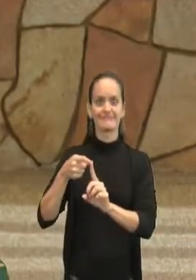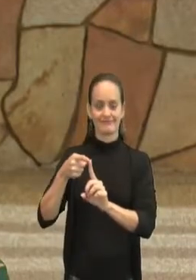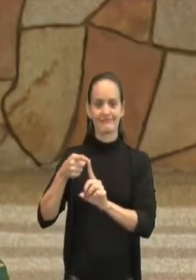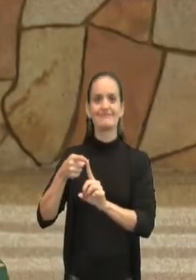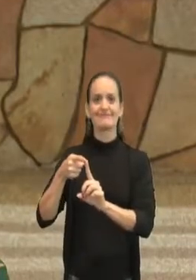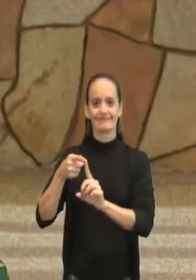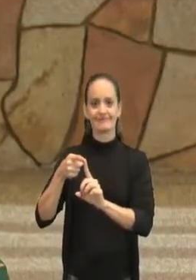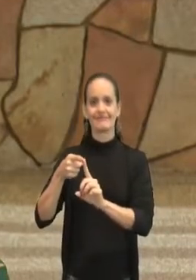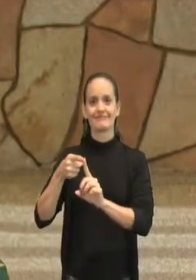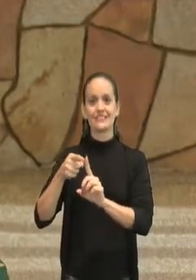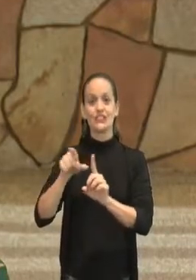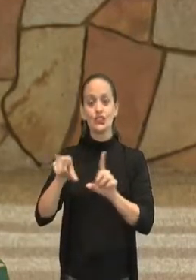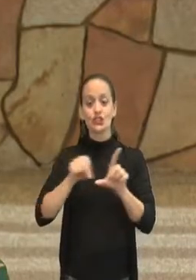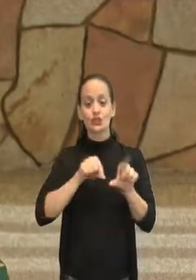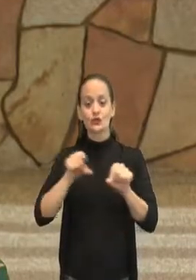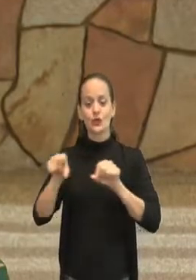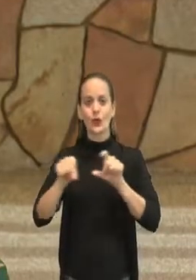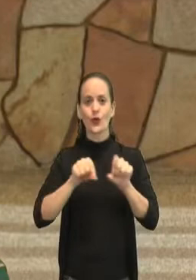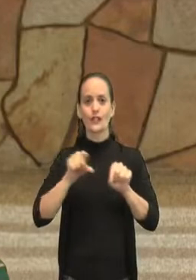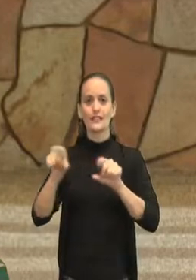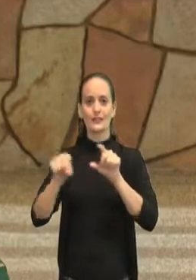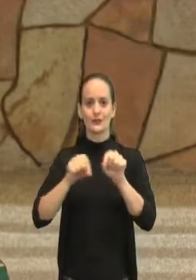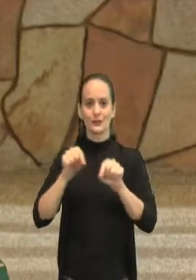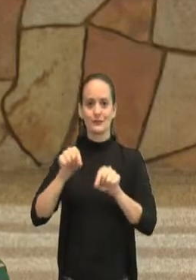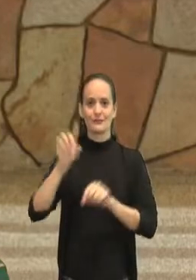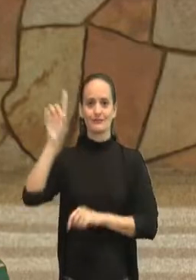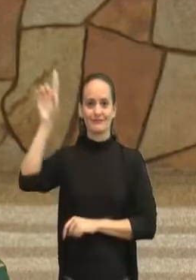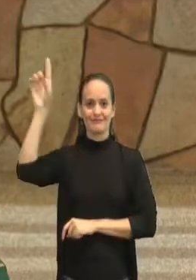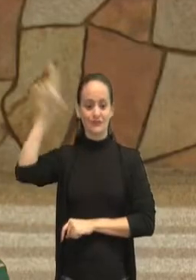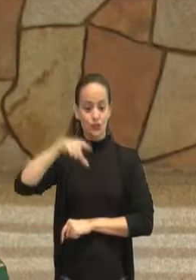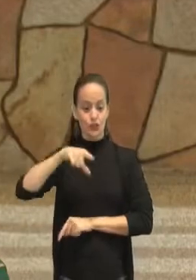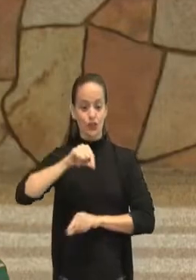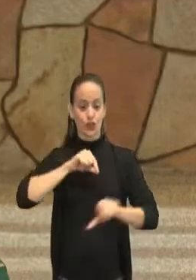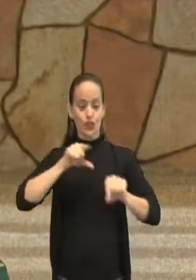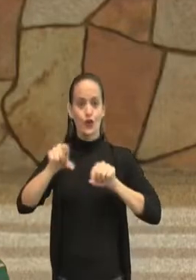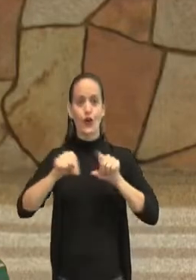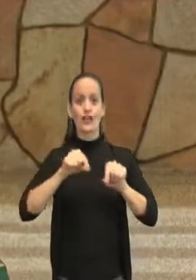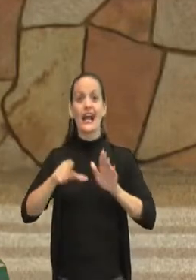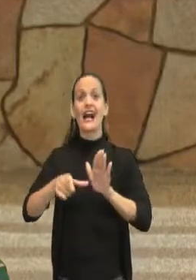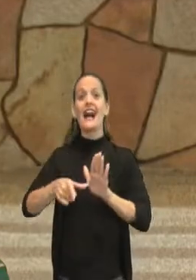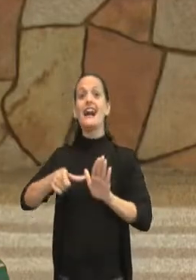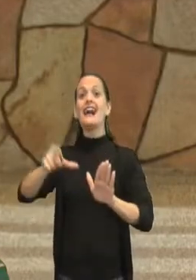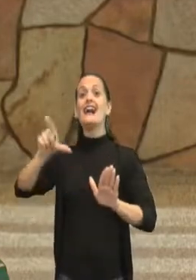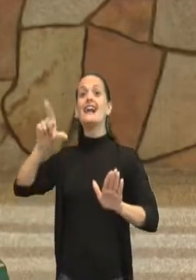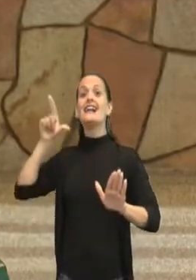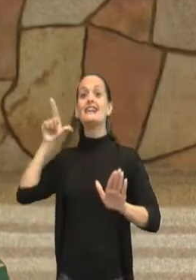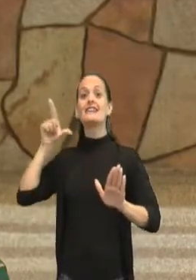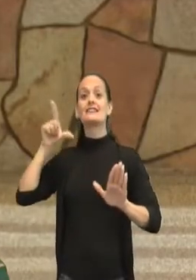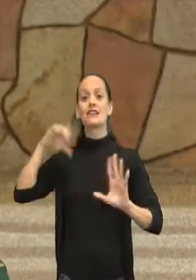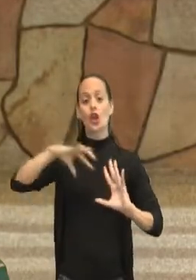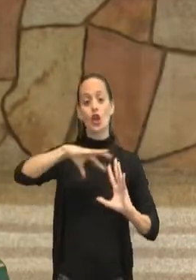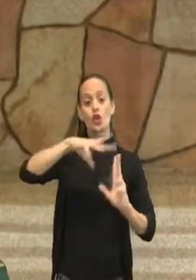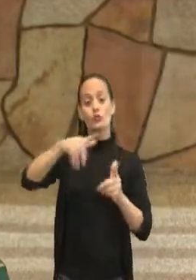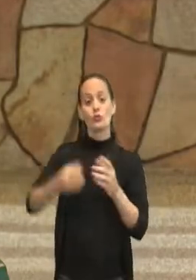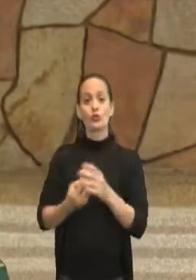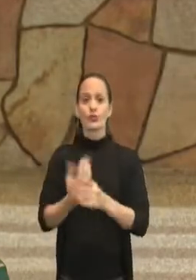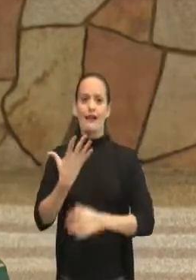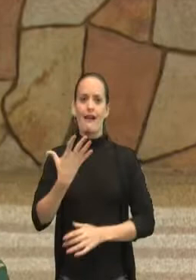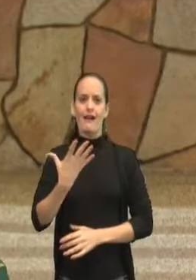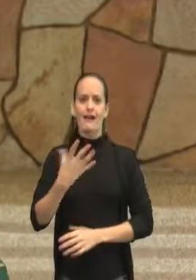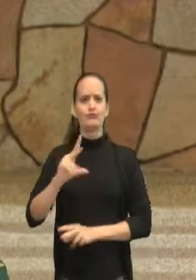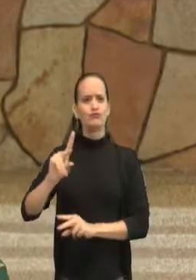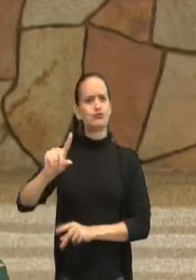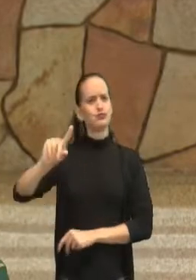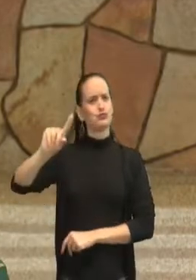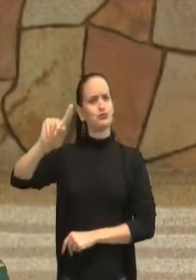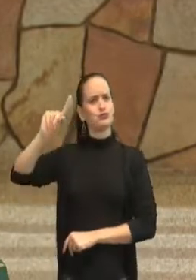delimitados, escolhidos pelo Senhor antes da fundação do mundo, antes dos tempos, há